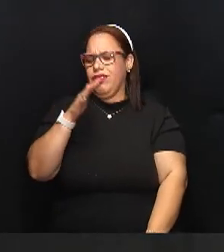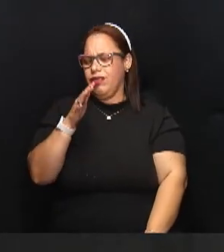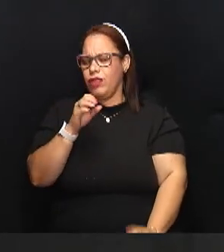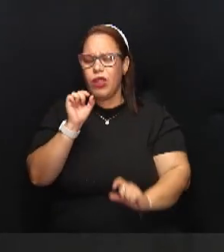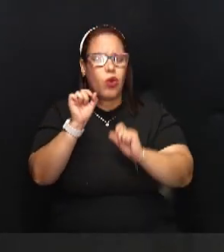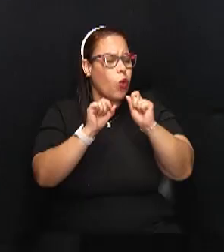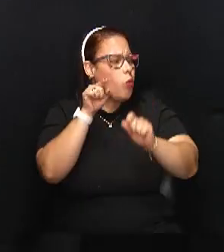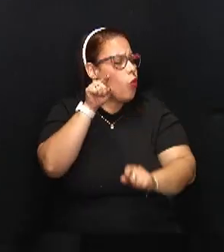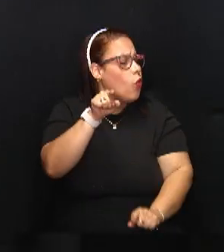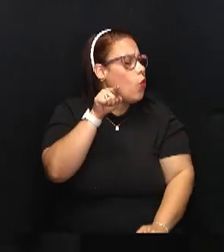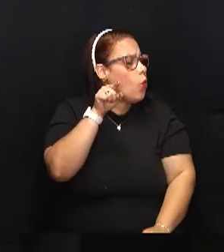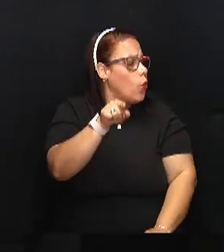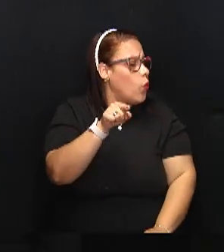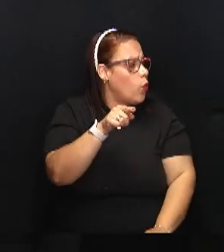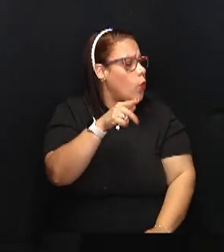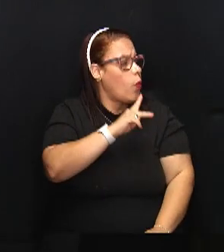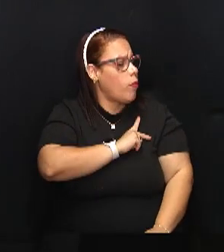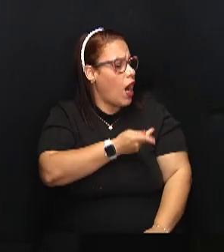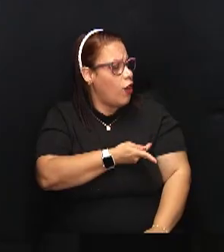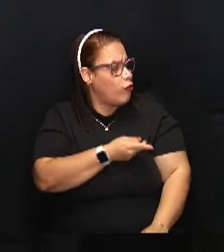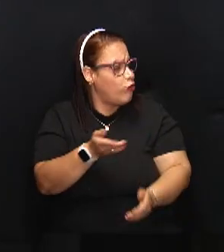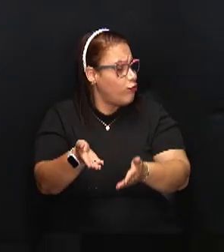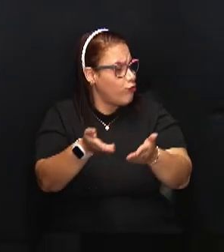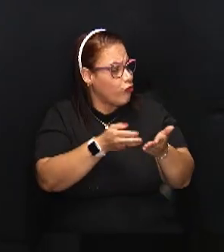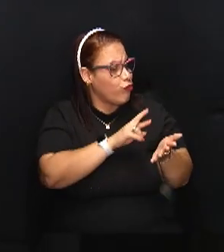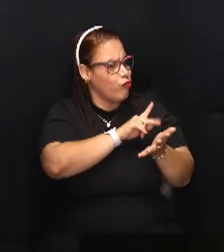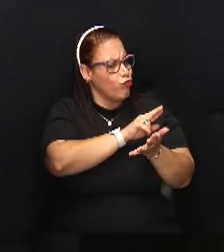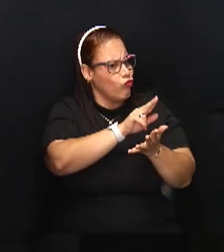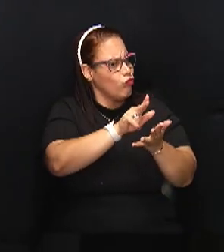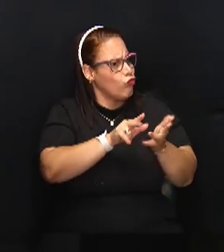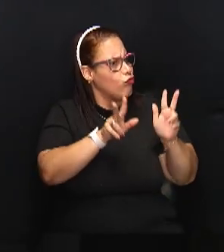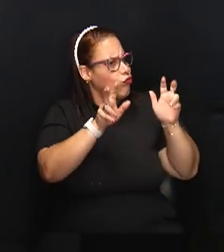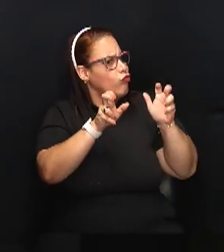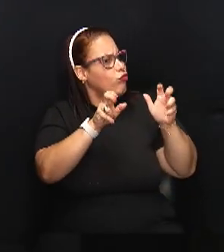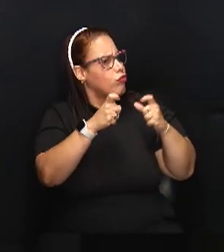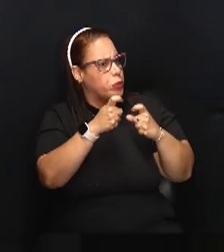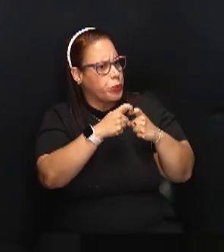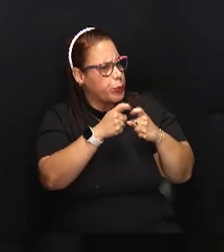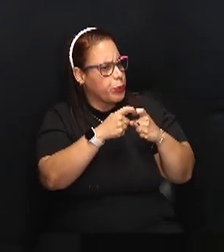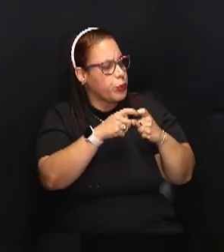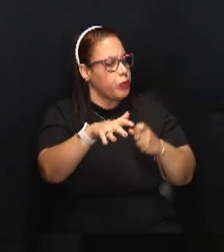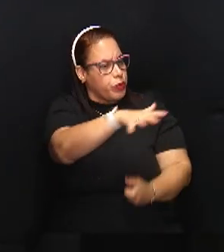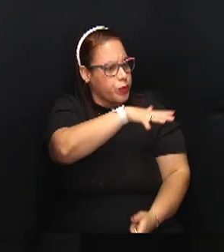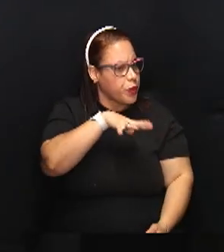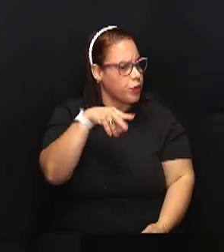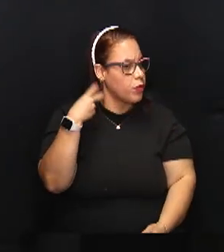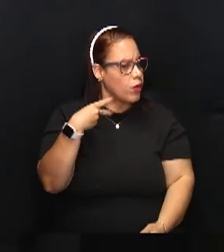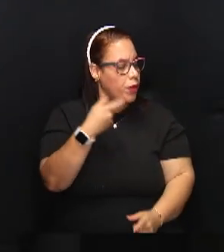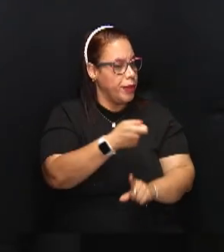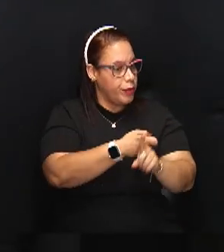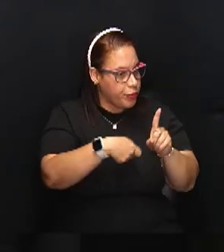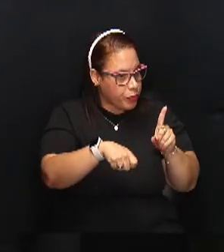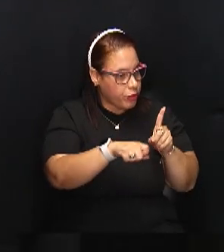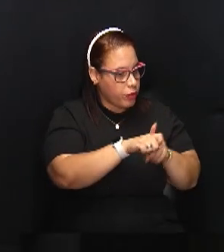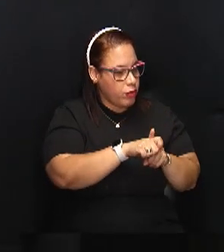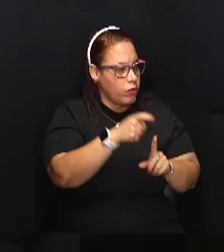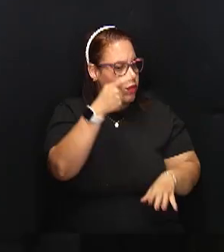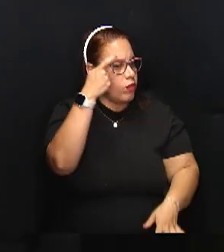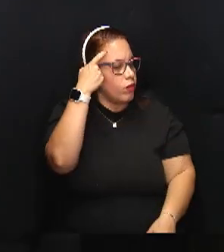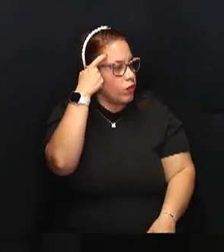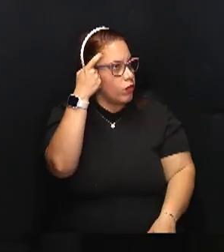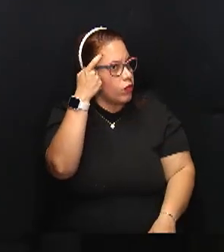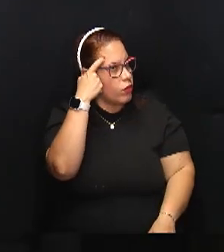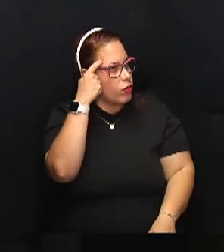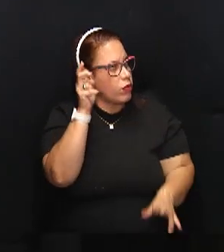foi para você, Paulo, trazer todas essas questões da medicina para o âmbito da política pública, pensar